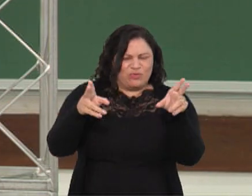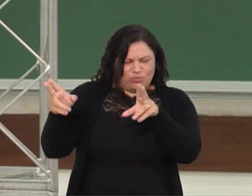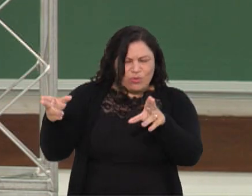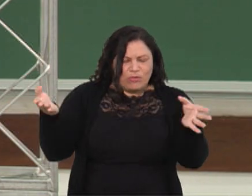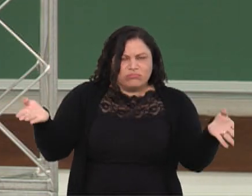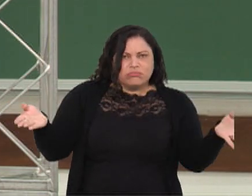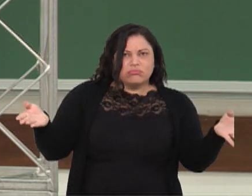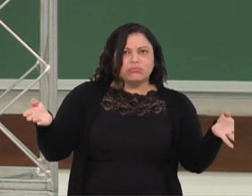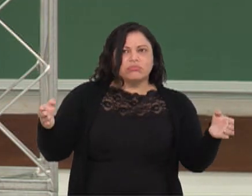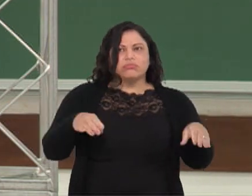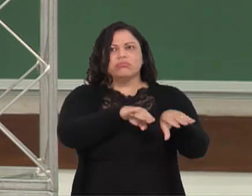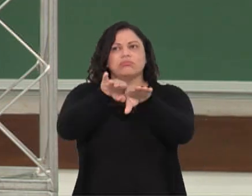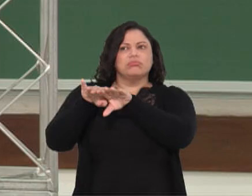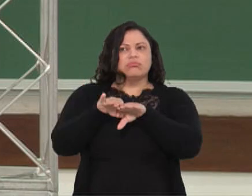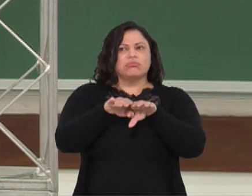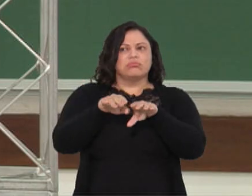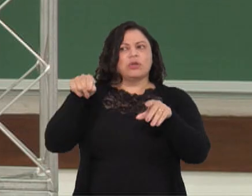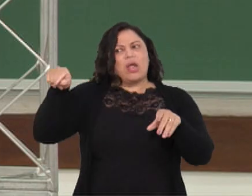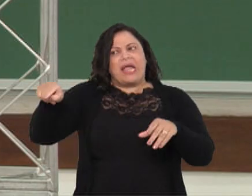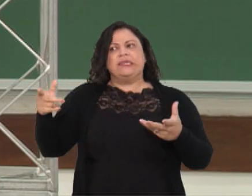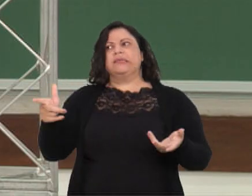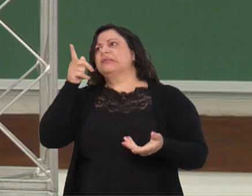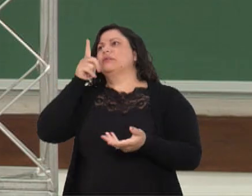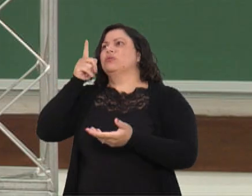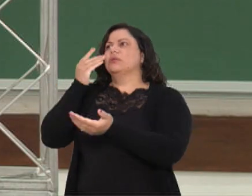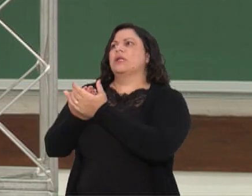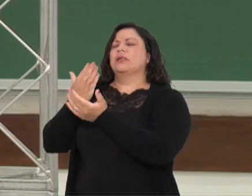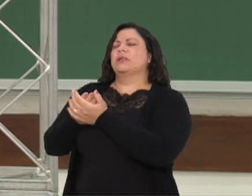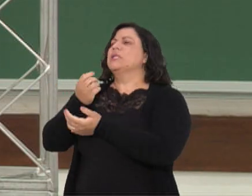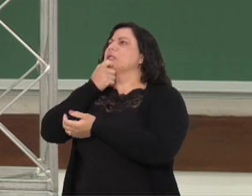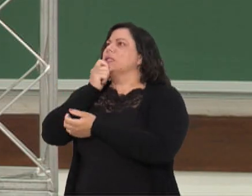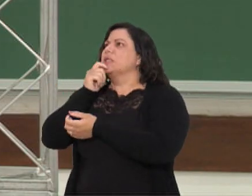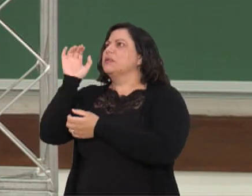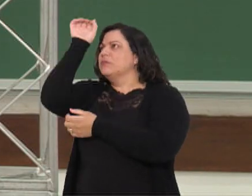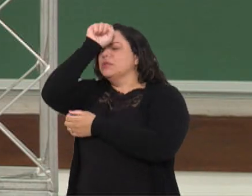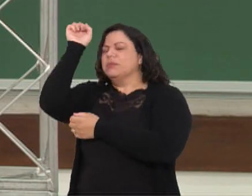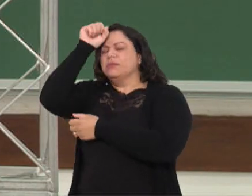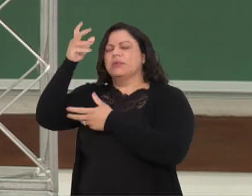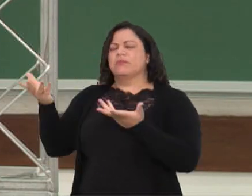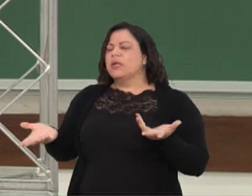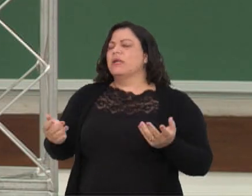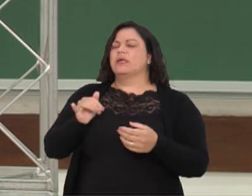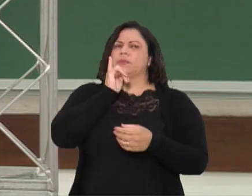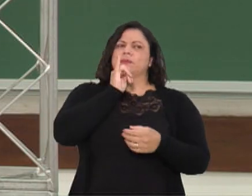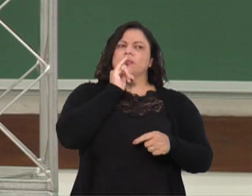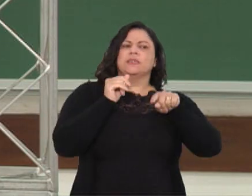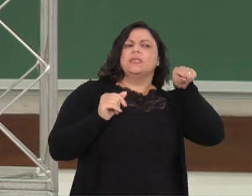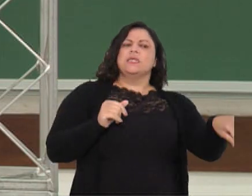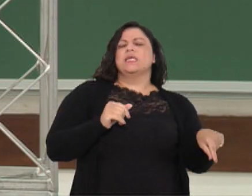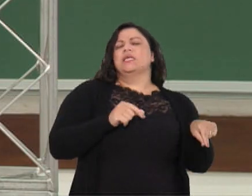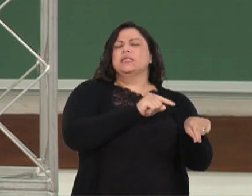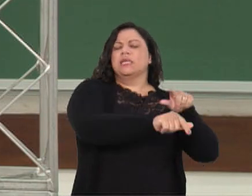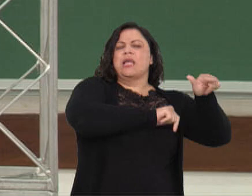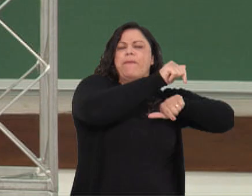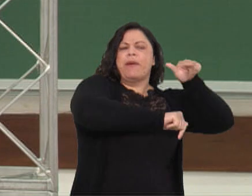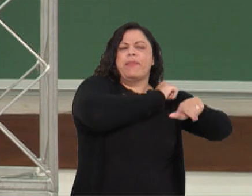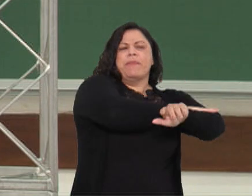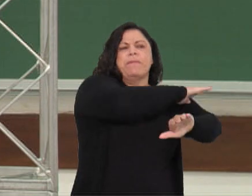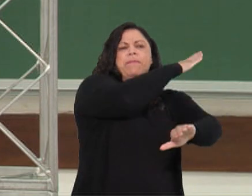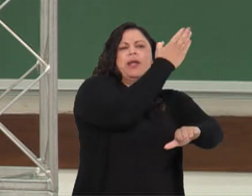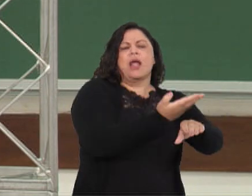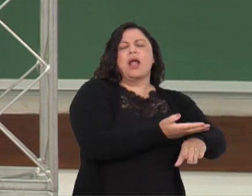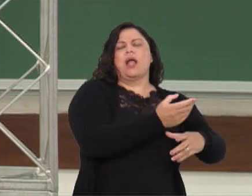igual. Um consegue, está estudando, por exemplo, aprender inglês. Como é que o rapaz que está trabalhando o dia